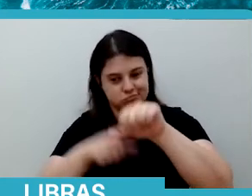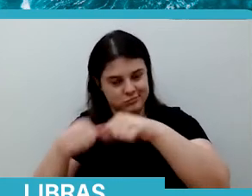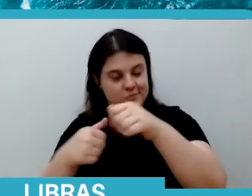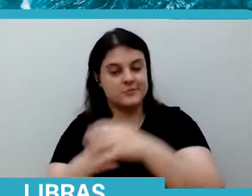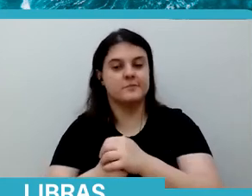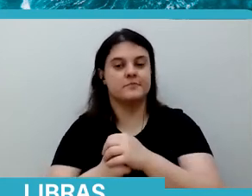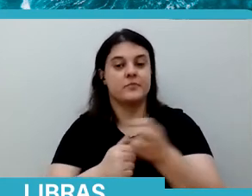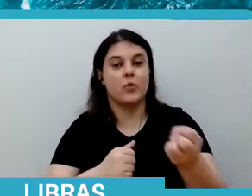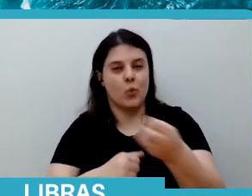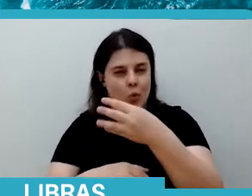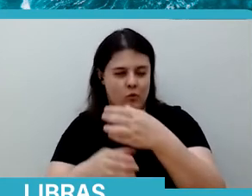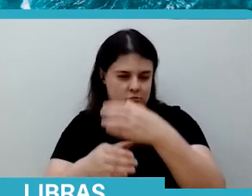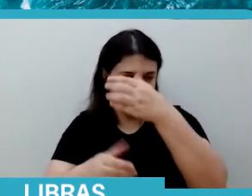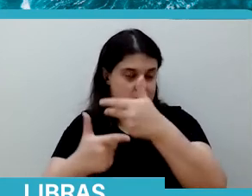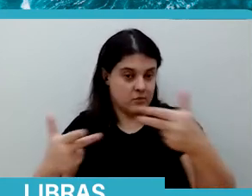é